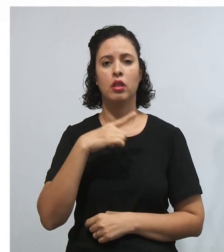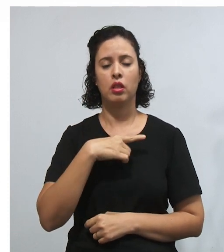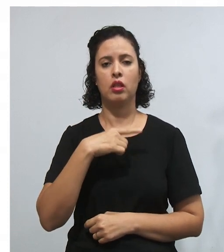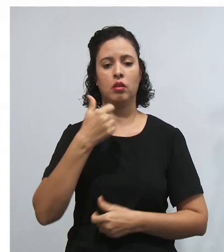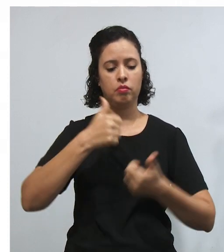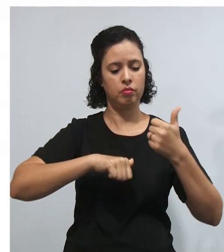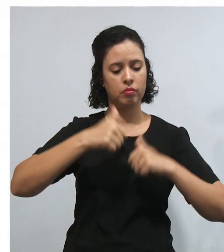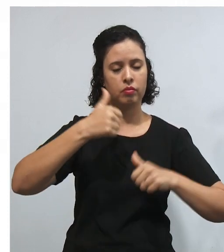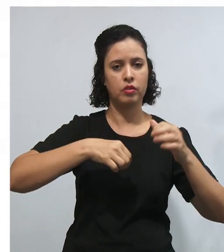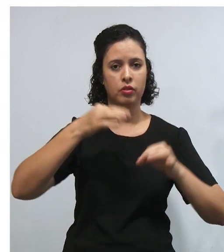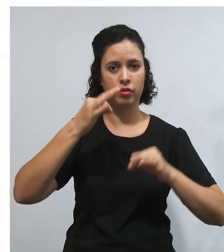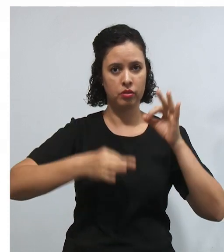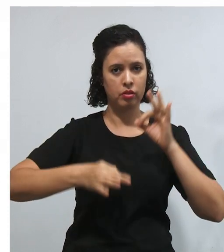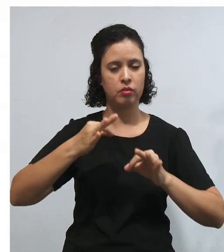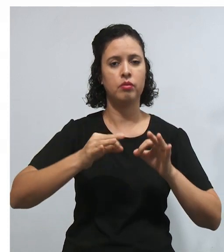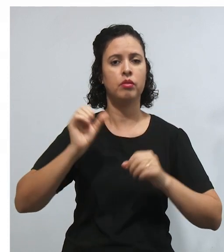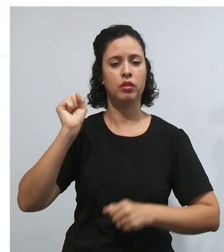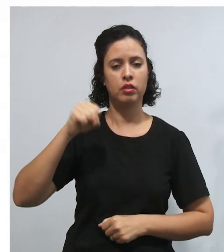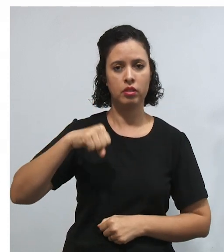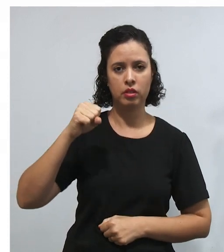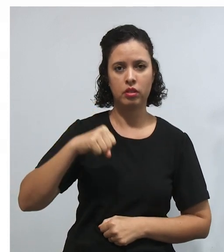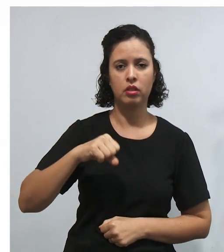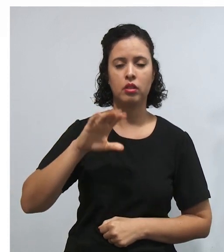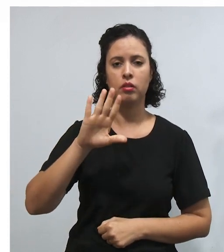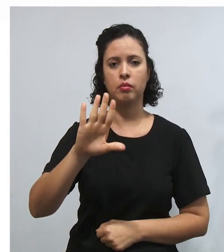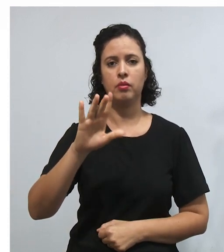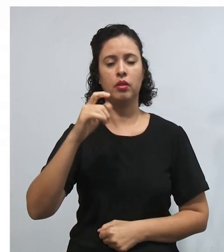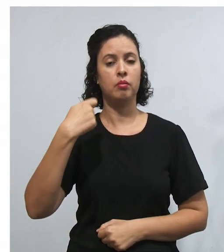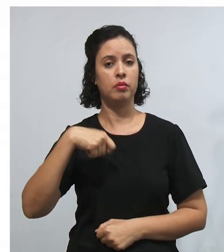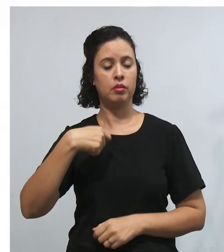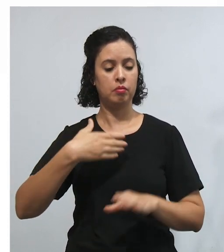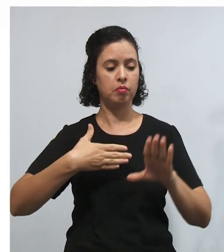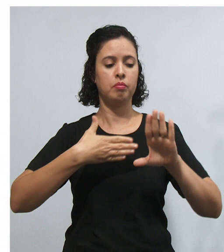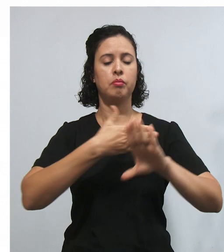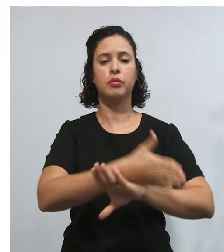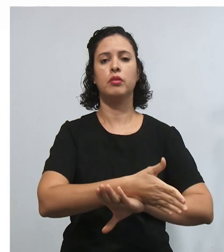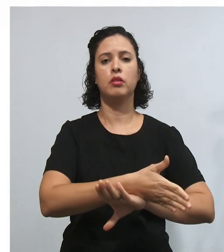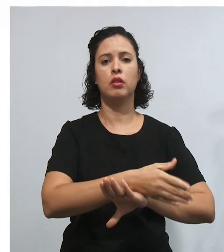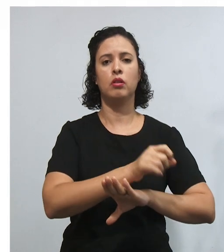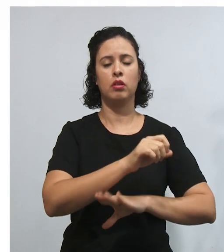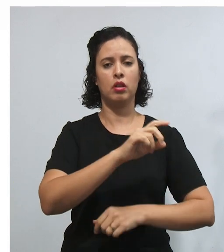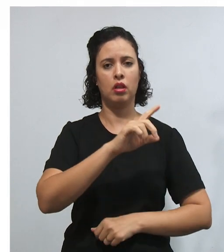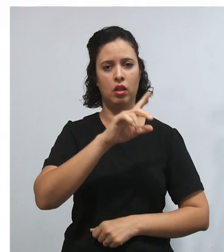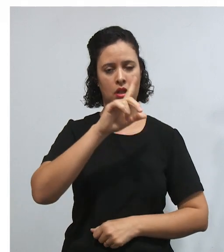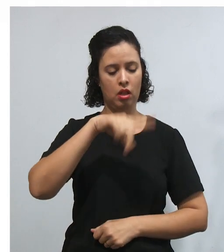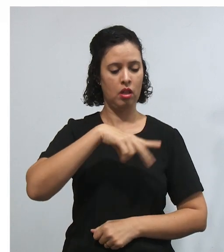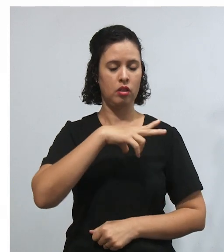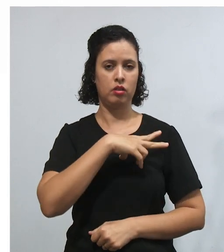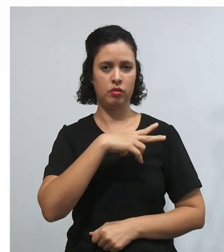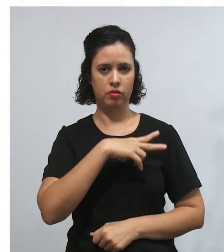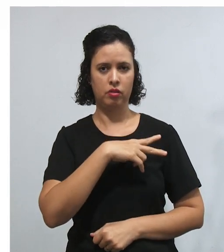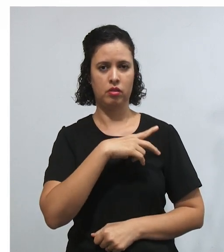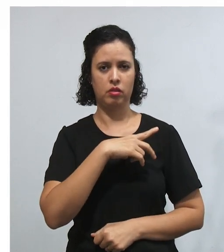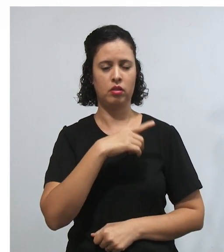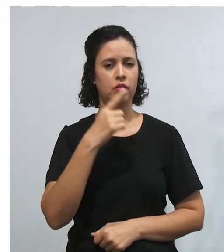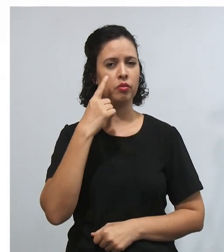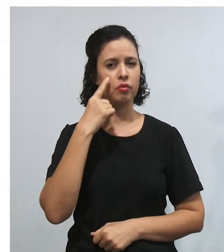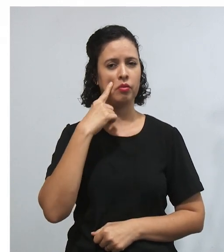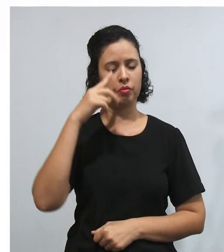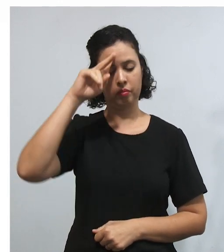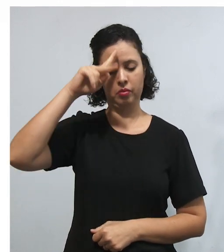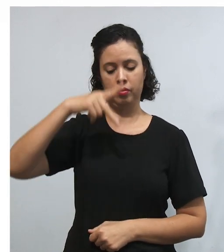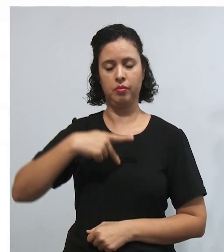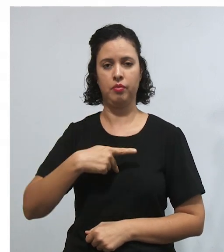apreciação judicial, sim, né? Desde que não invada os aspectos reservados à apreciação